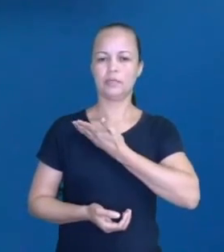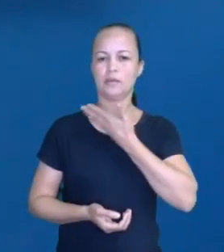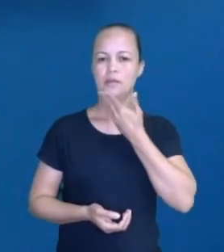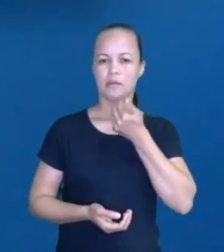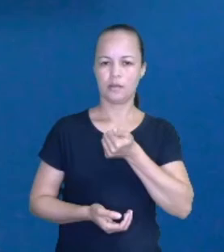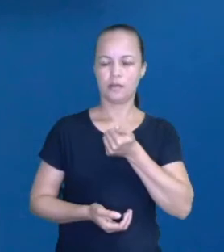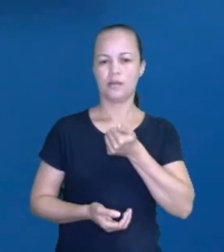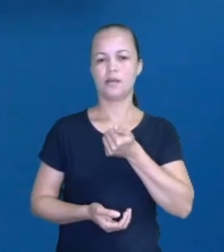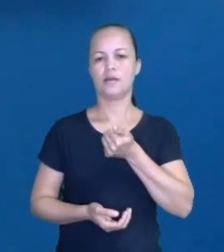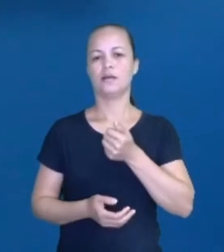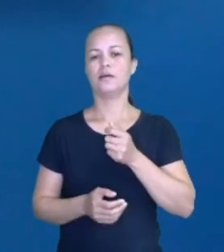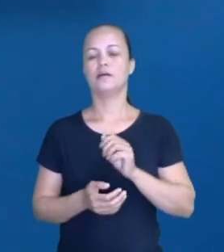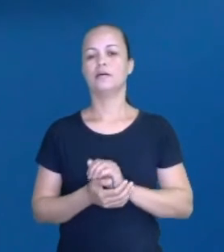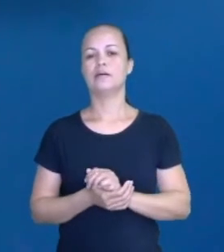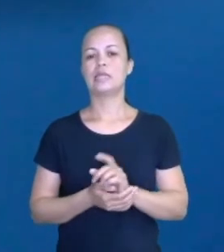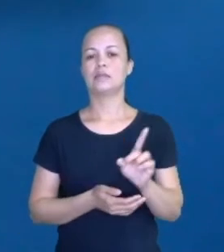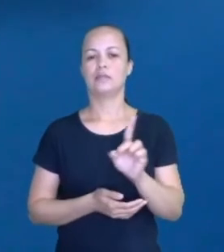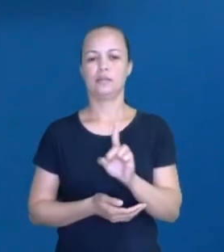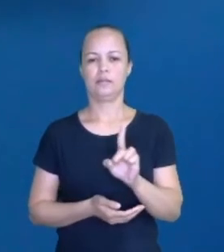Não.